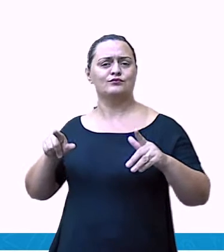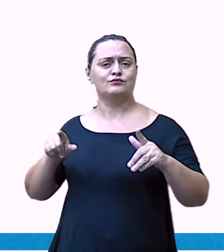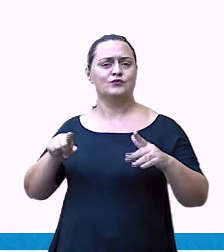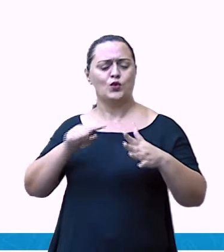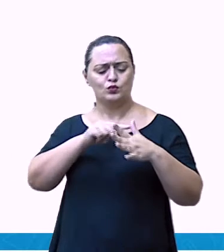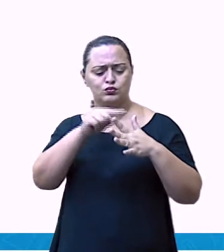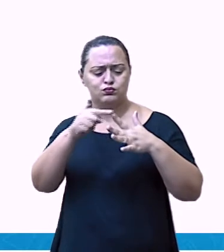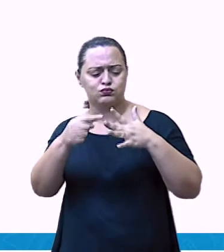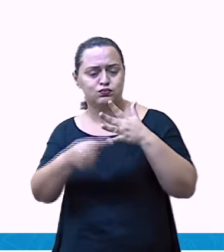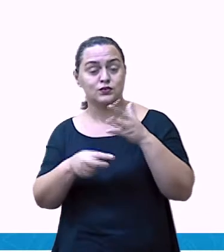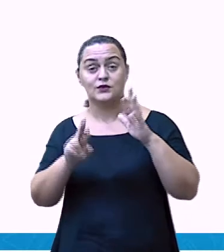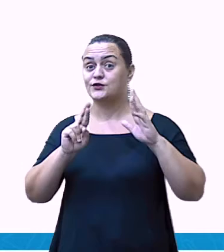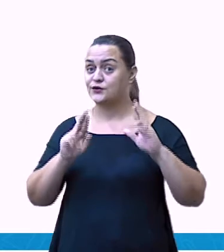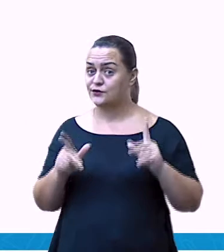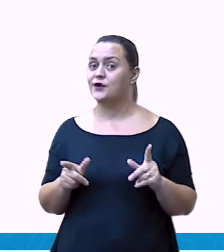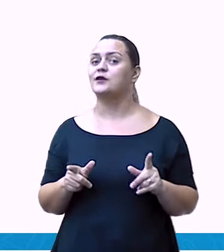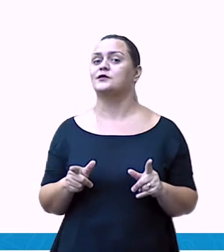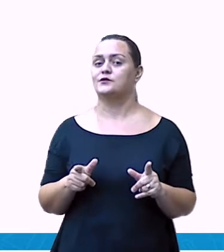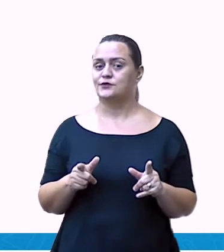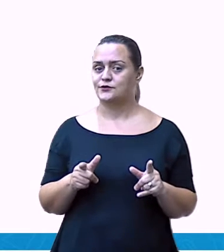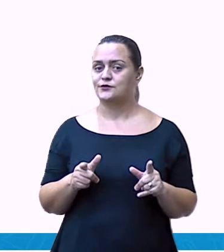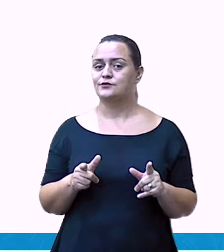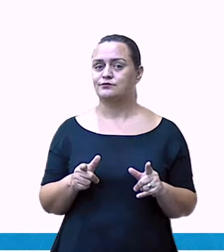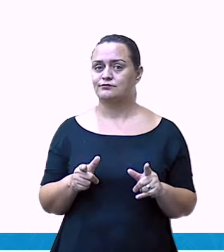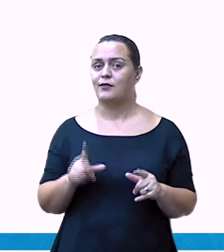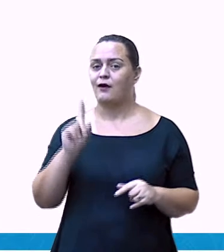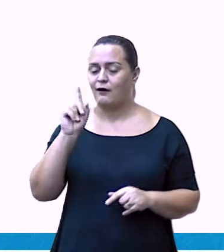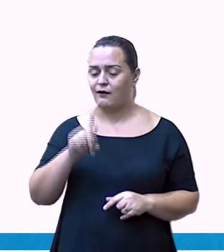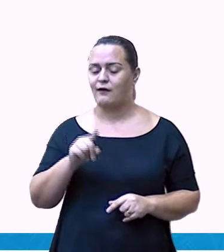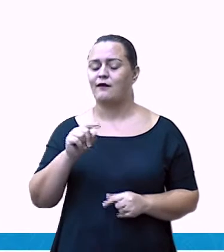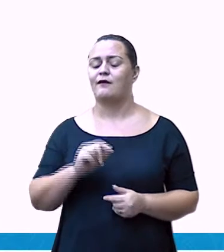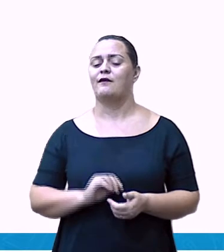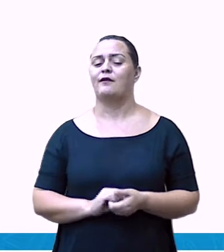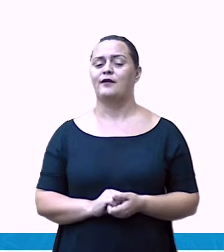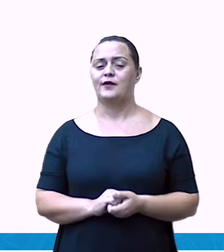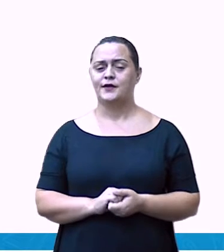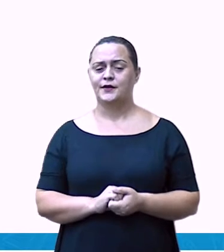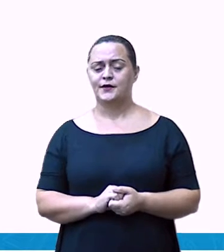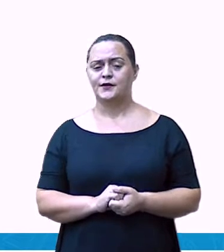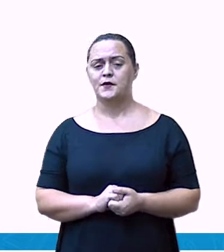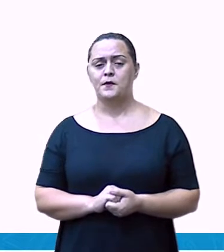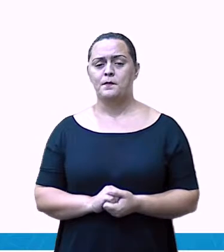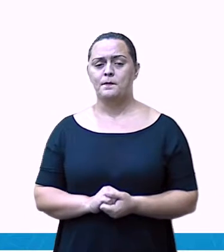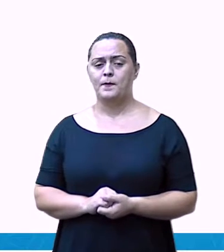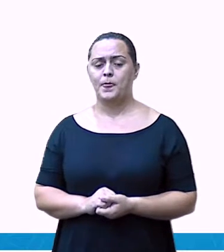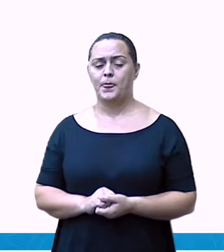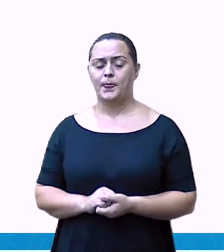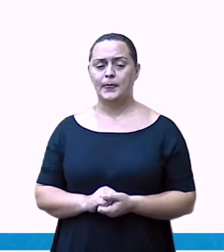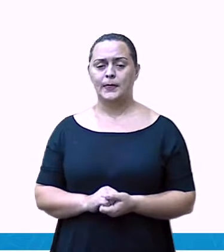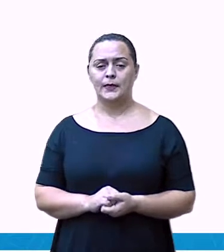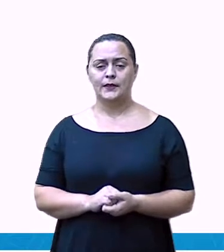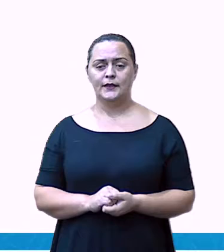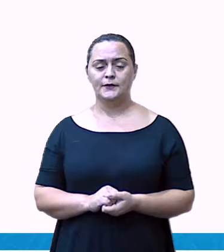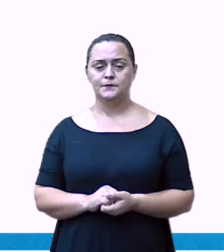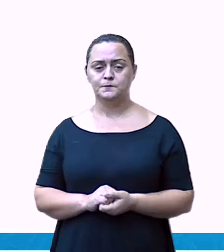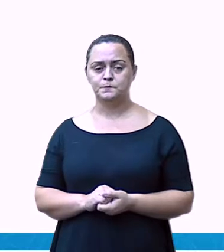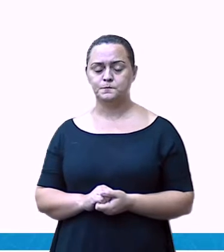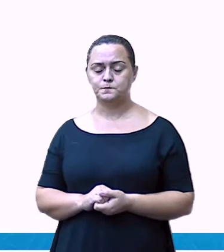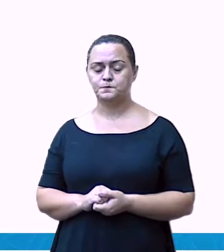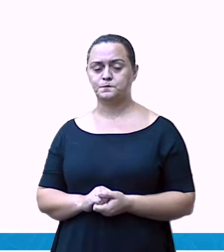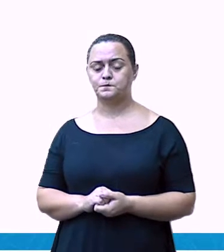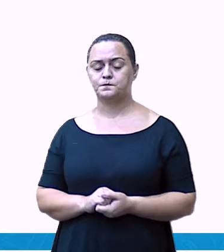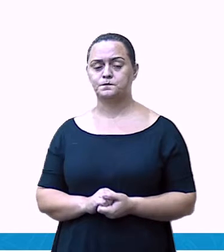Por quê? Nós vamos perceber aqui Opa, a